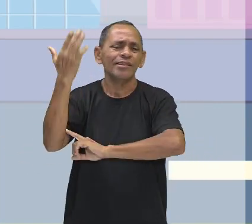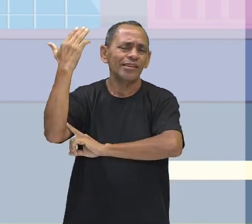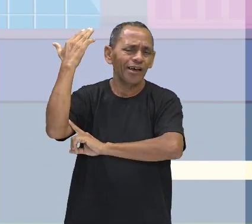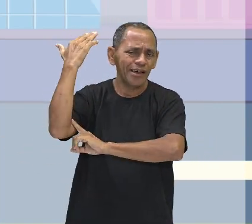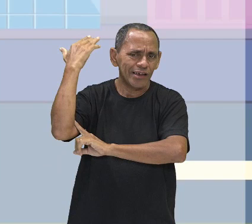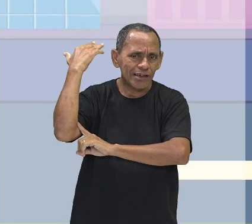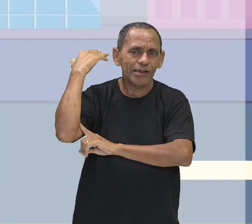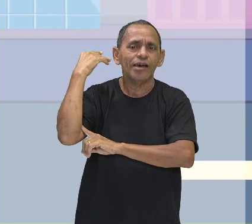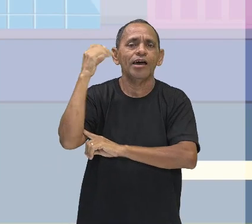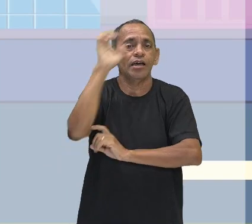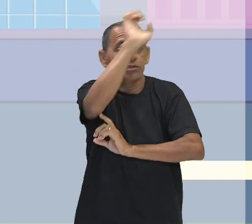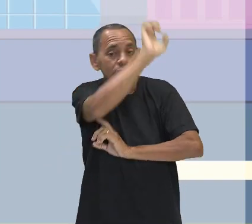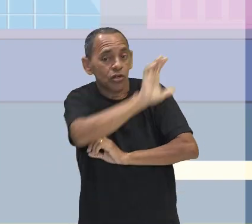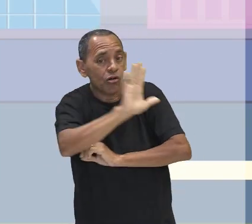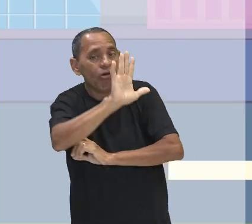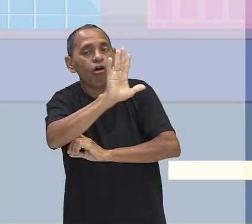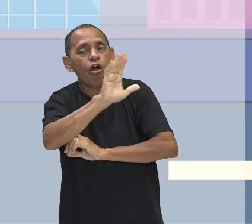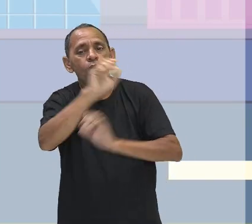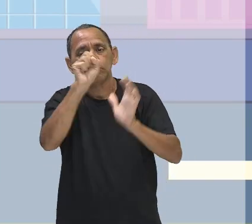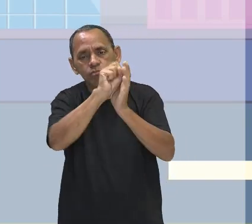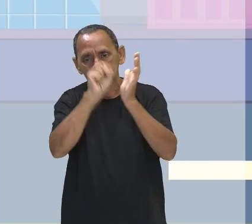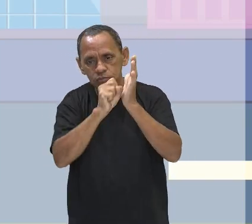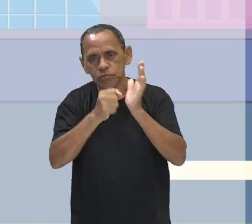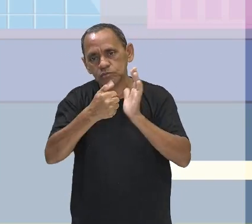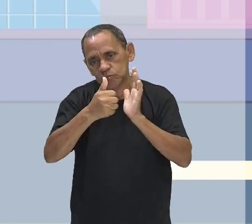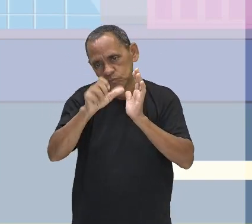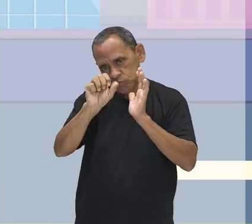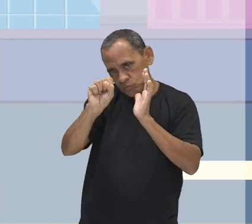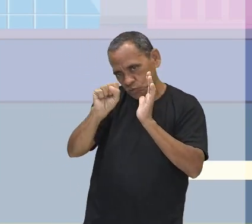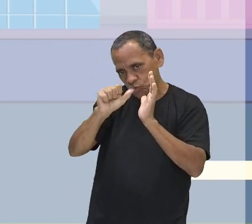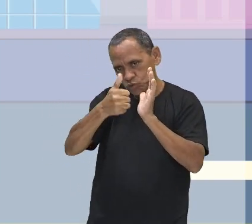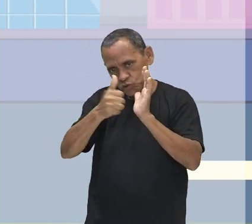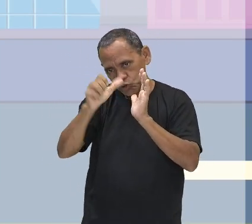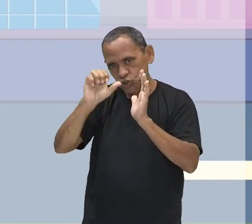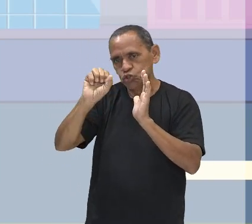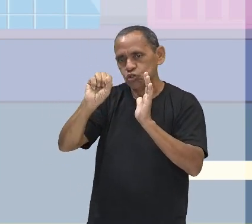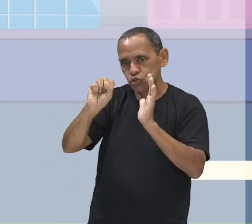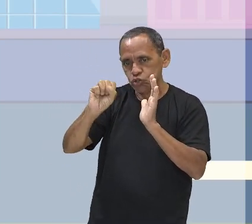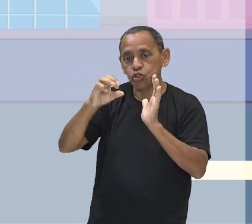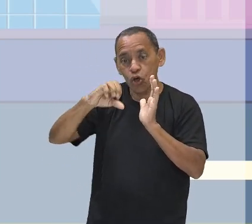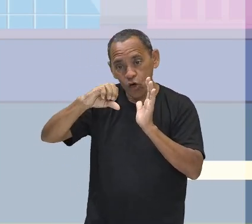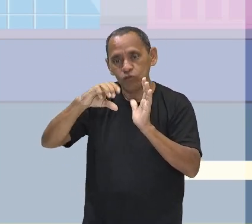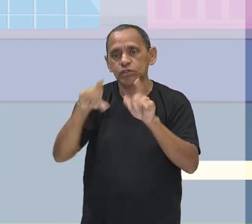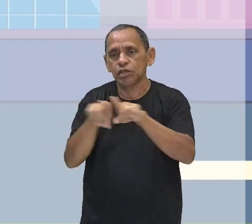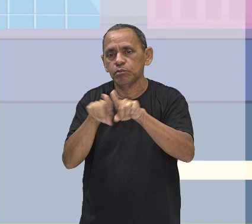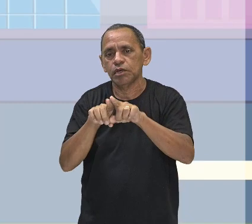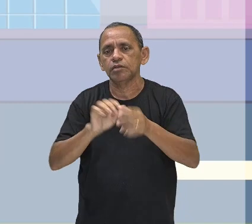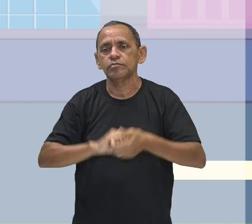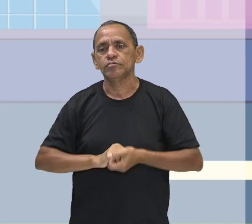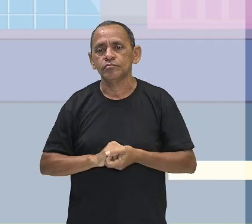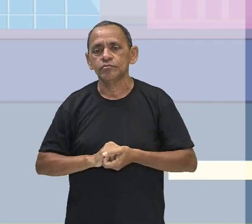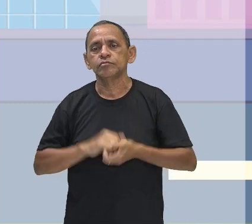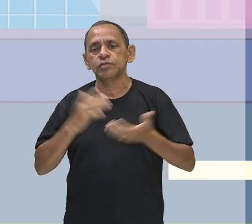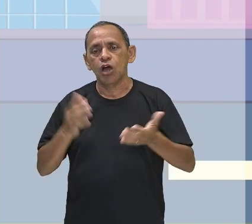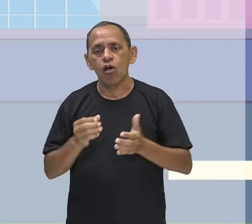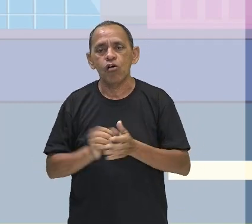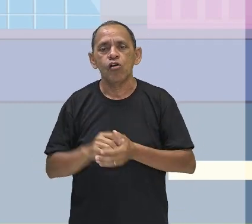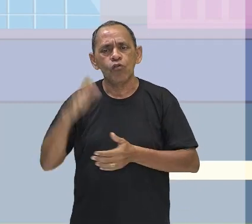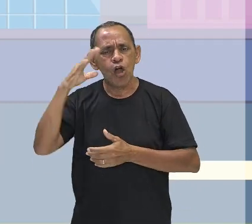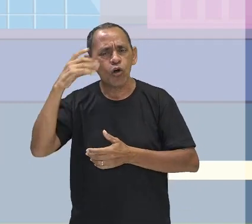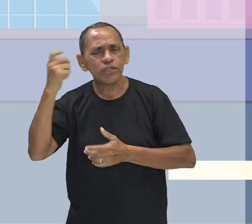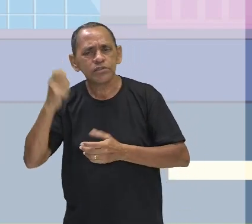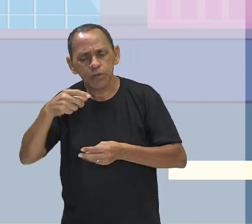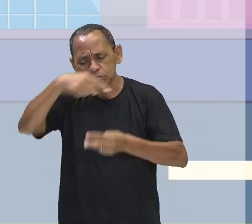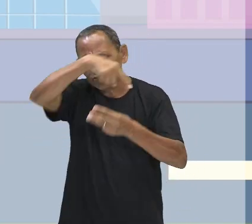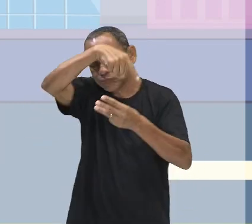sociedade europeia nos séculos XVIII e século XIX. Isso foi uma decorrência de 3